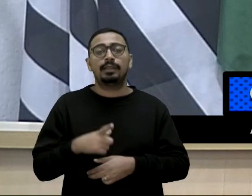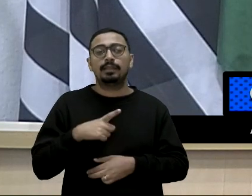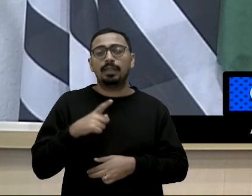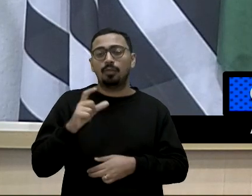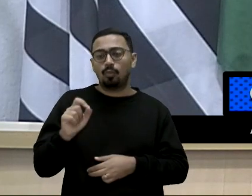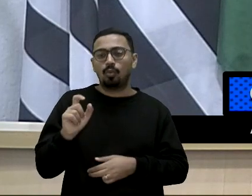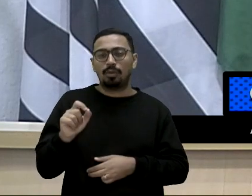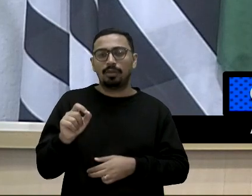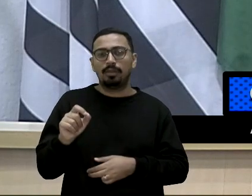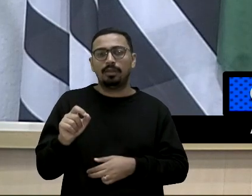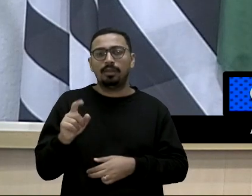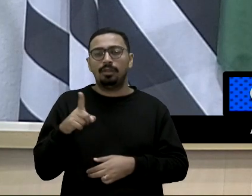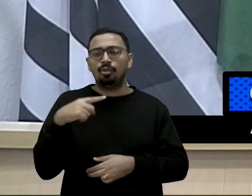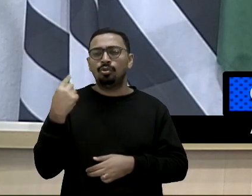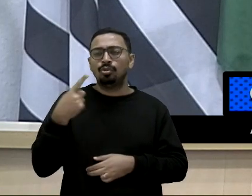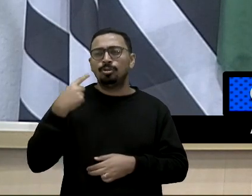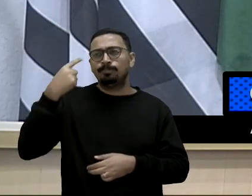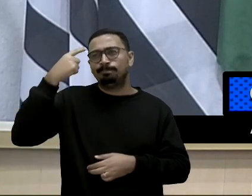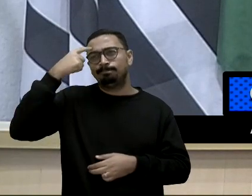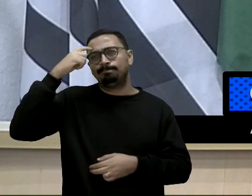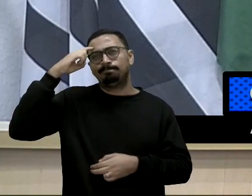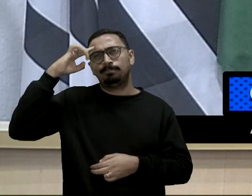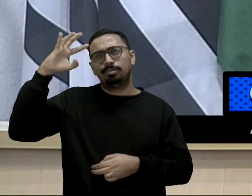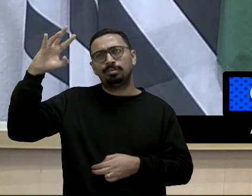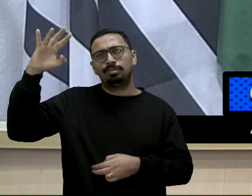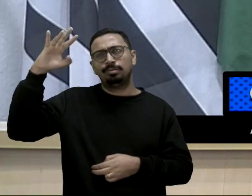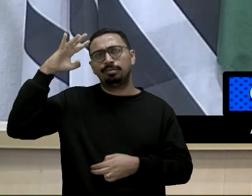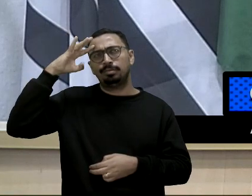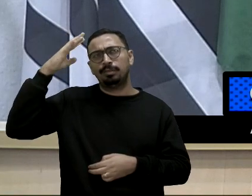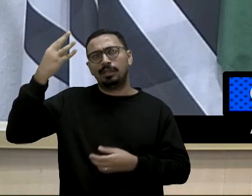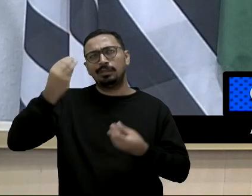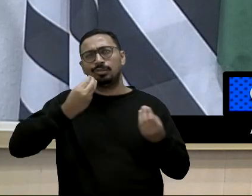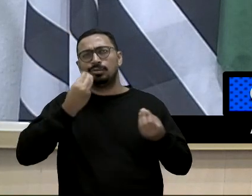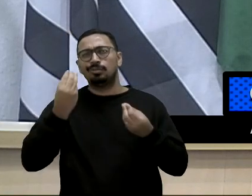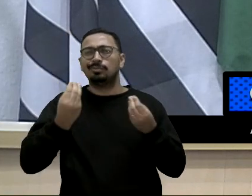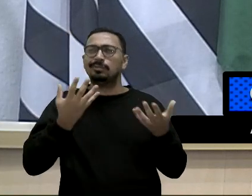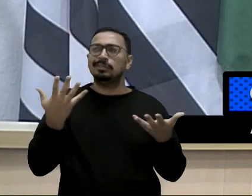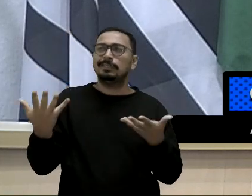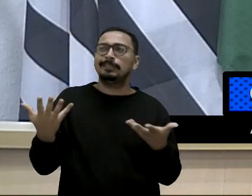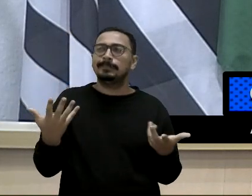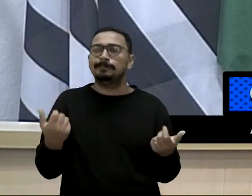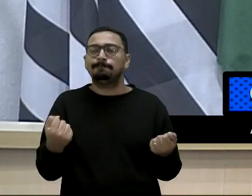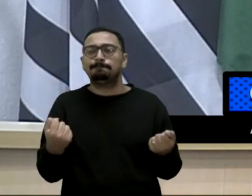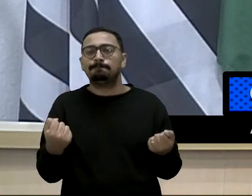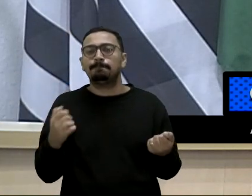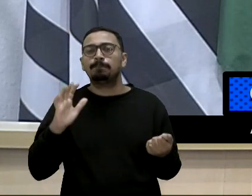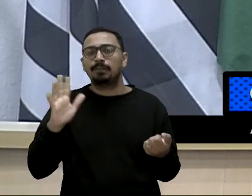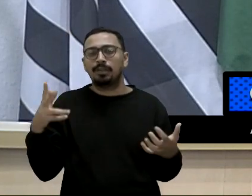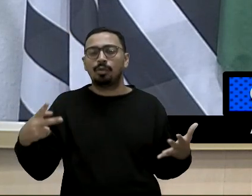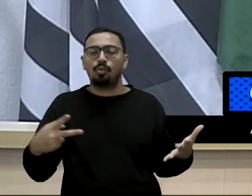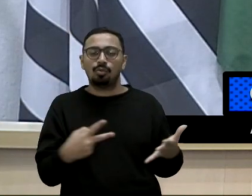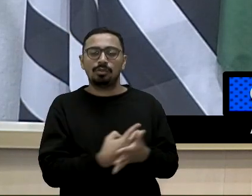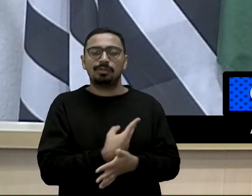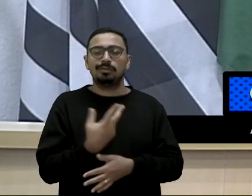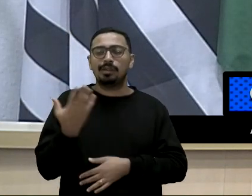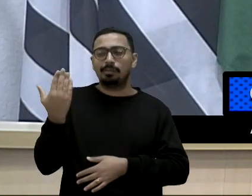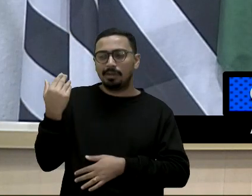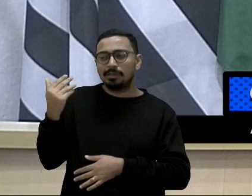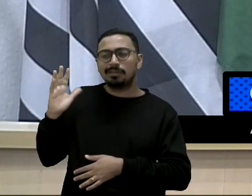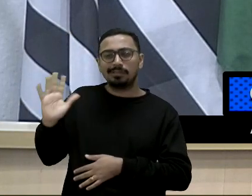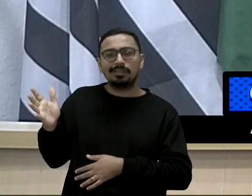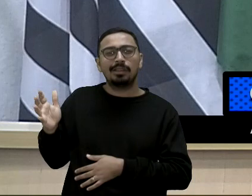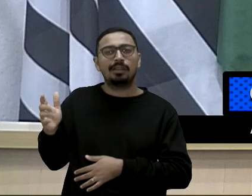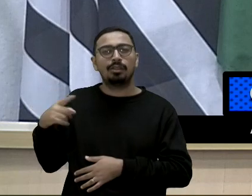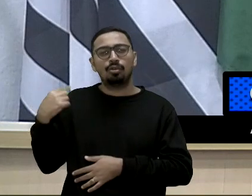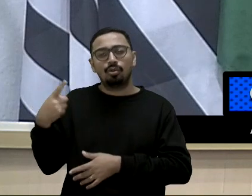que nos colocou a pensar por conta dos últimos eventos que a gente vem